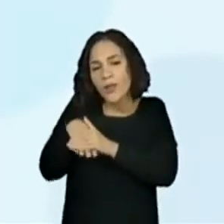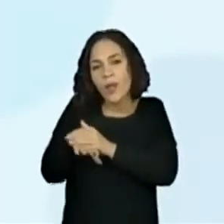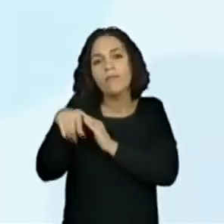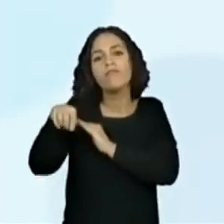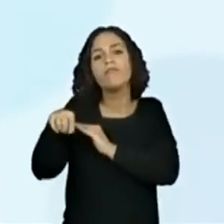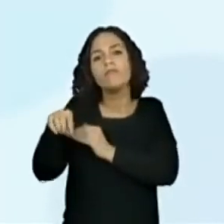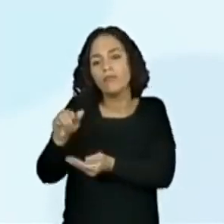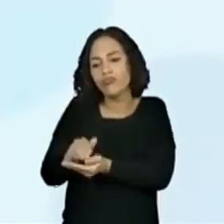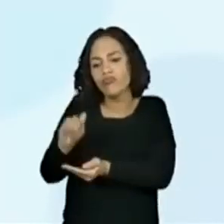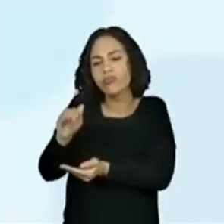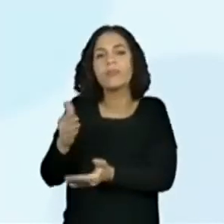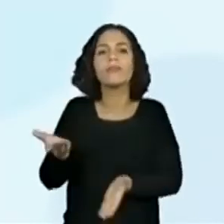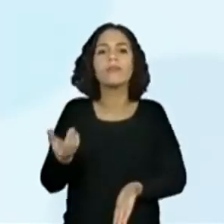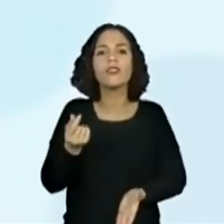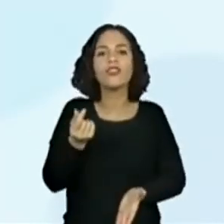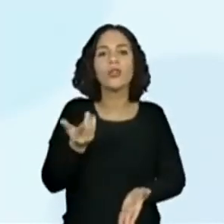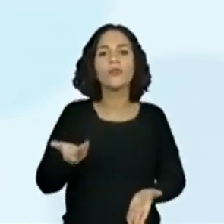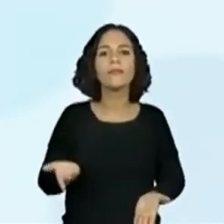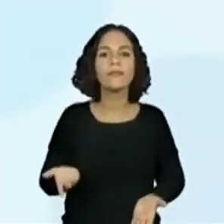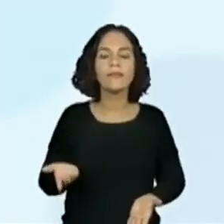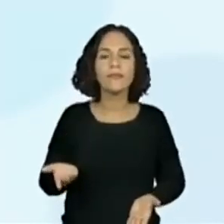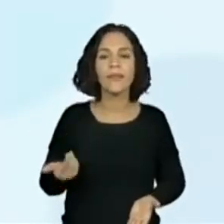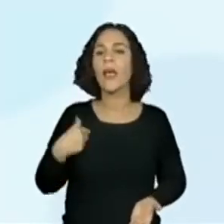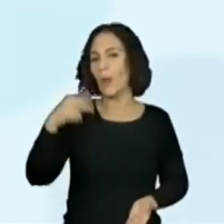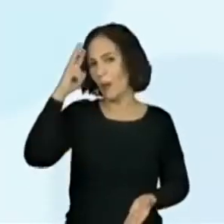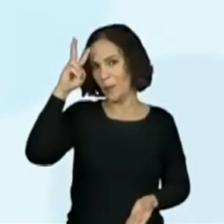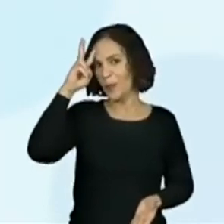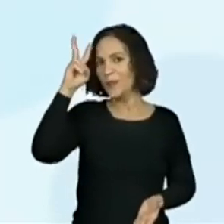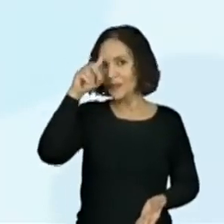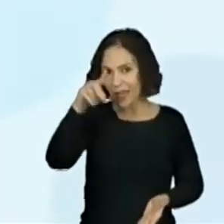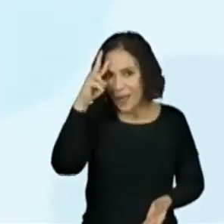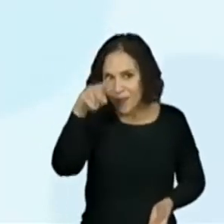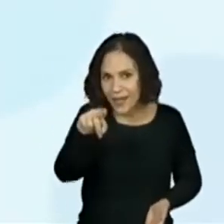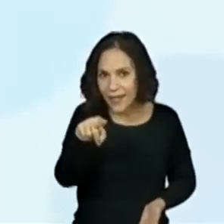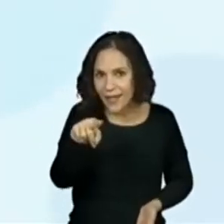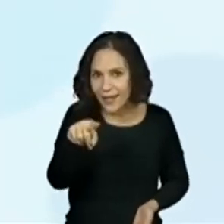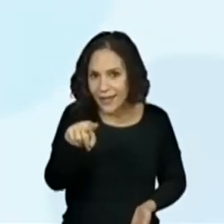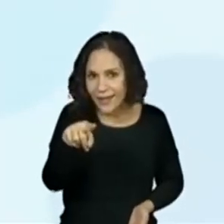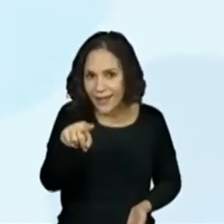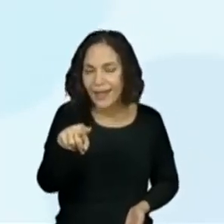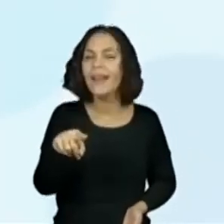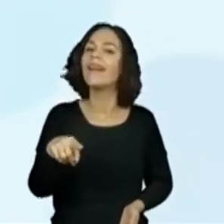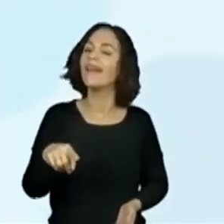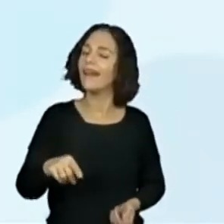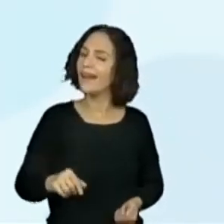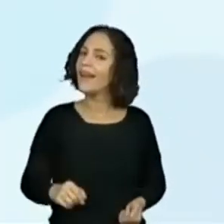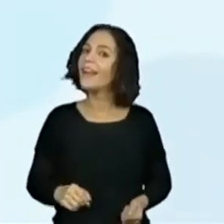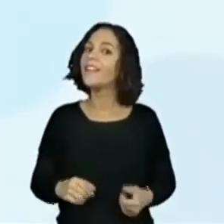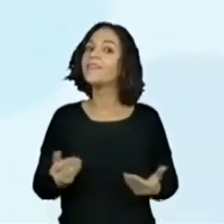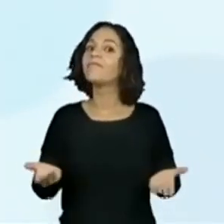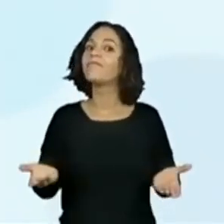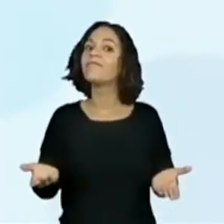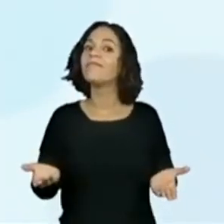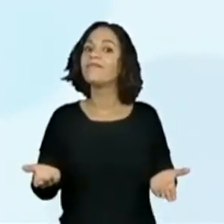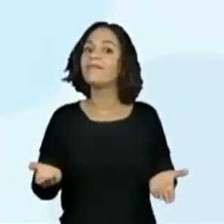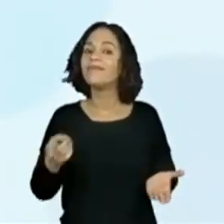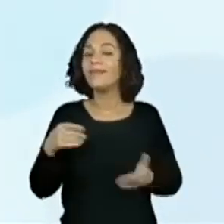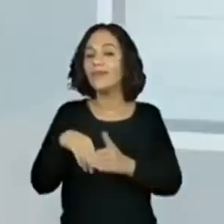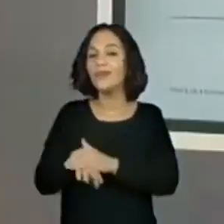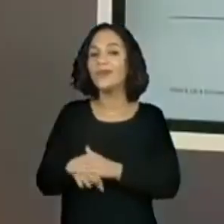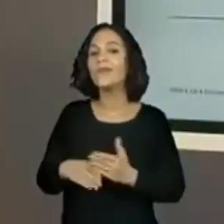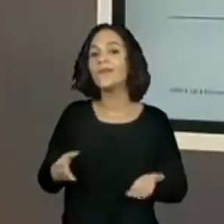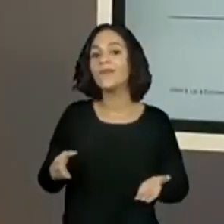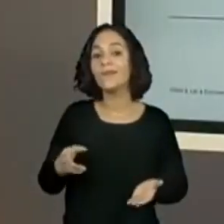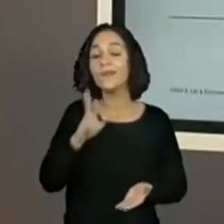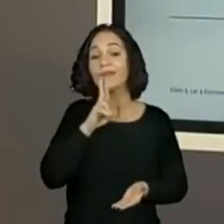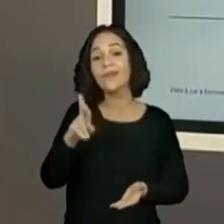conseguiu juntar? Eu lembro da quantidade de nota que eles tinham. Ah, é? E você que está aí, lembra? Responde para a